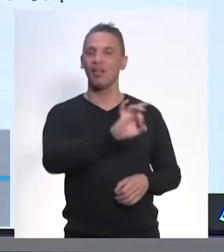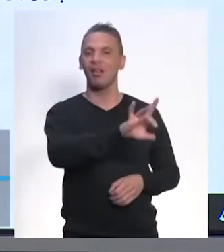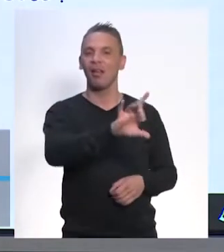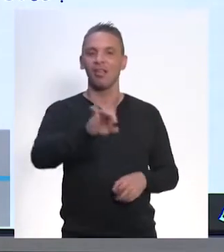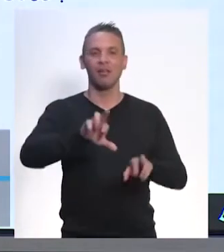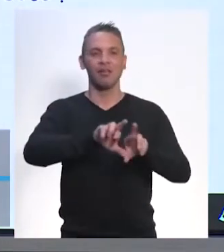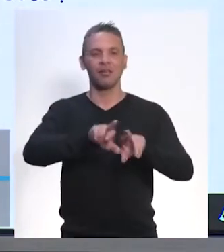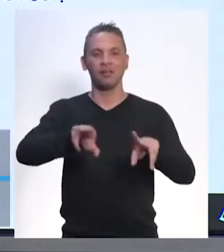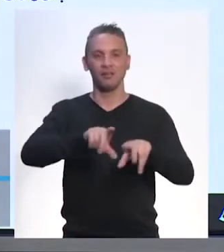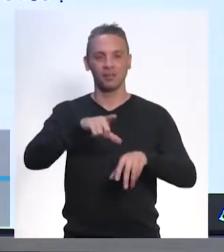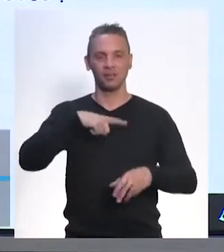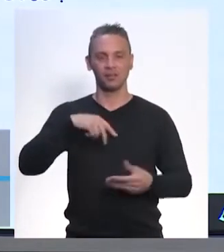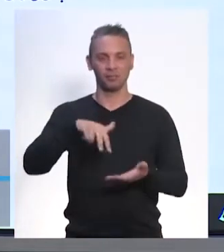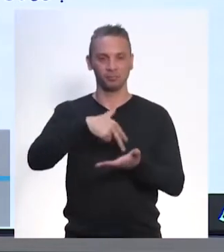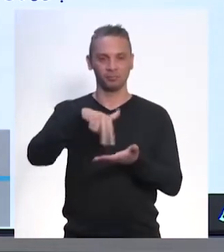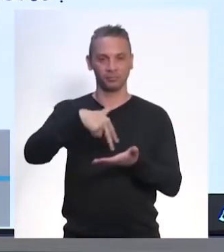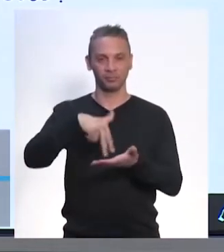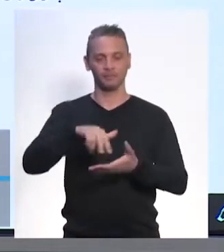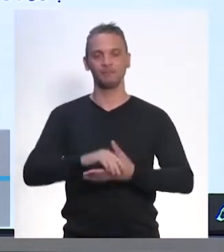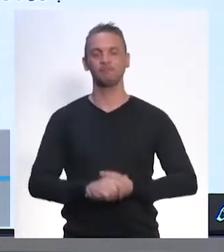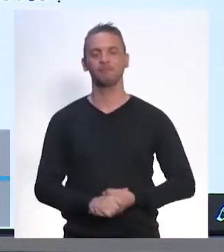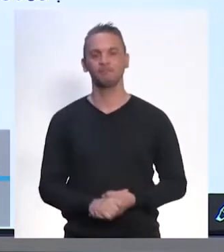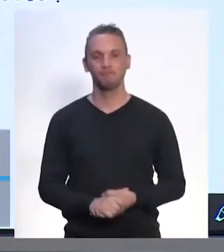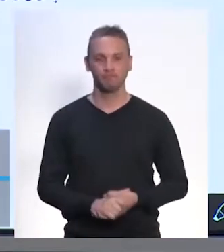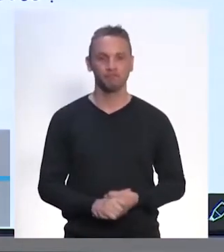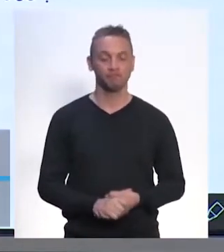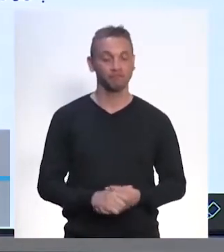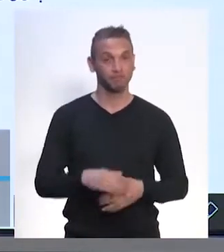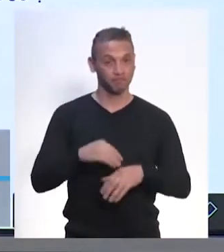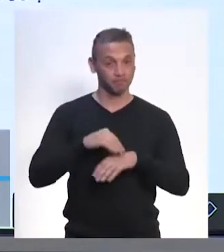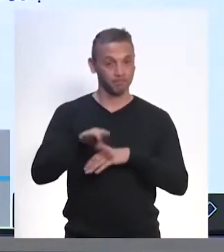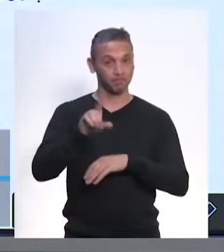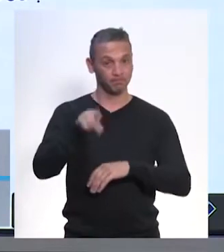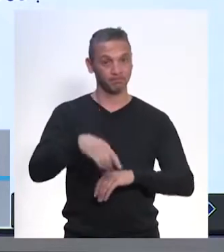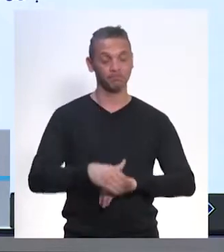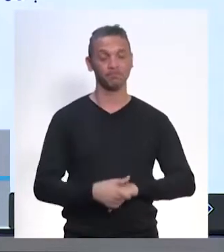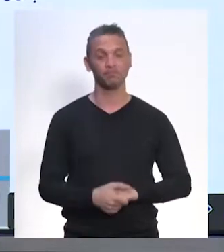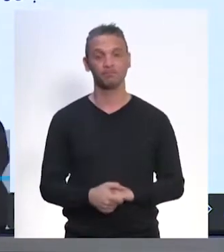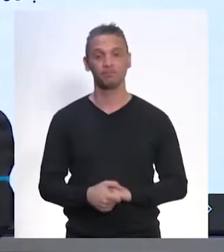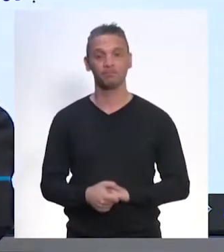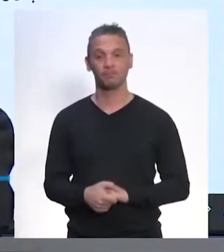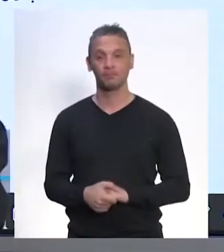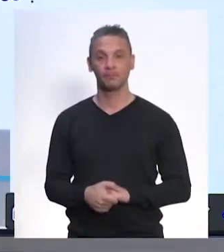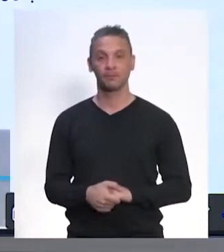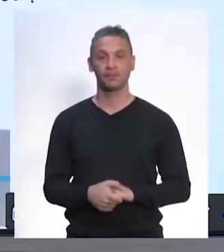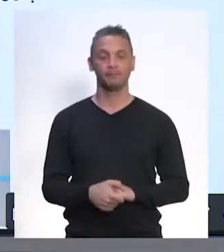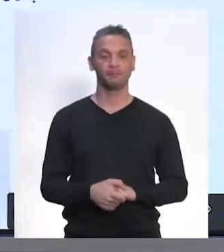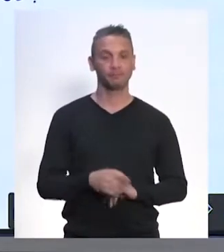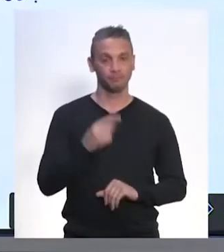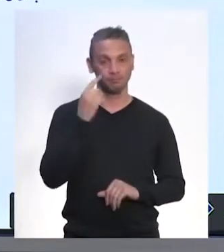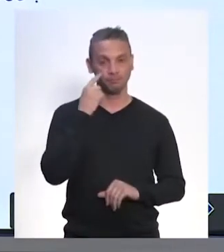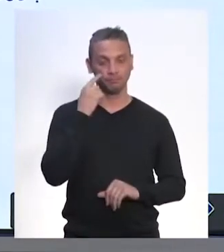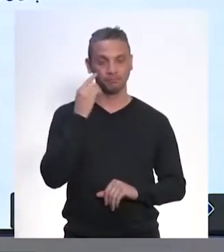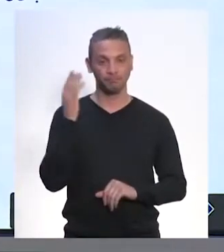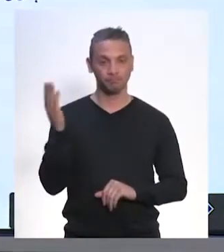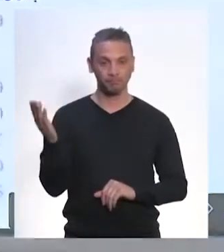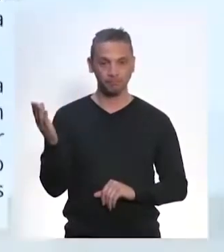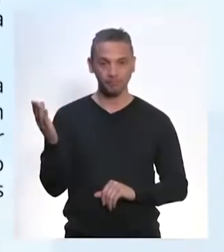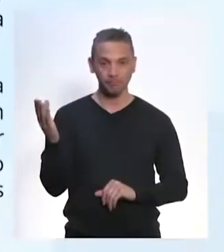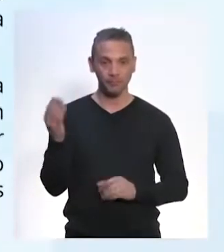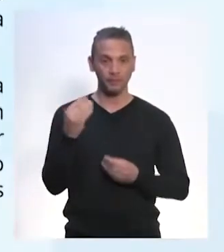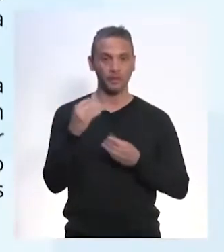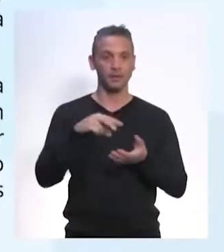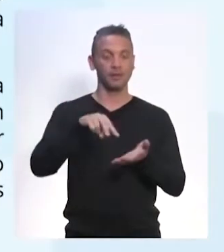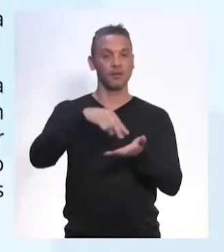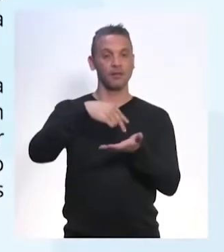jeitinho, né, como sabe, como consegue, tá bom? A dica é esta. Vamos lá. Vamos conhecer agora alguns conceitos da dança,